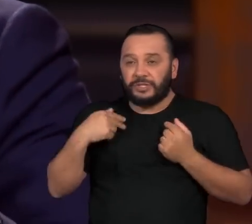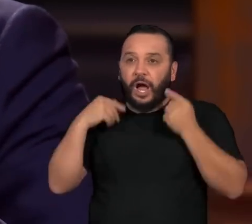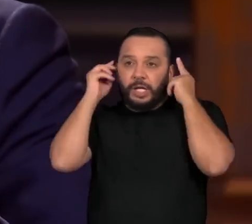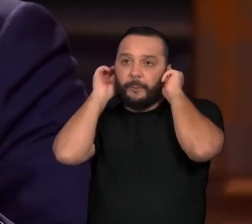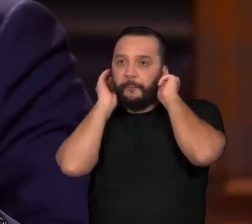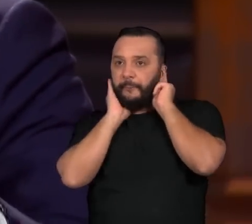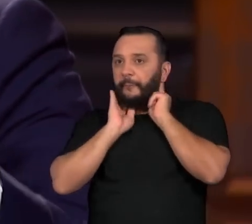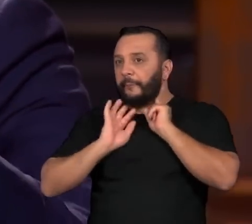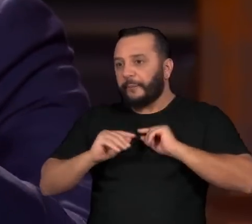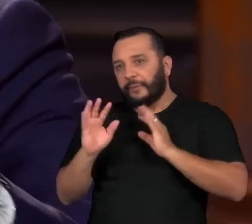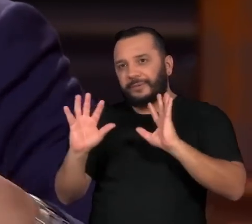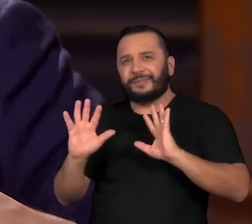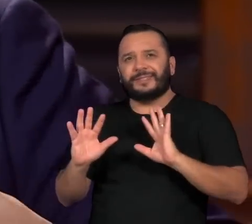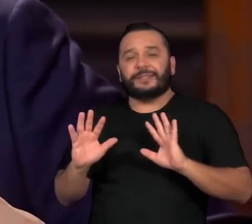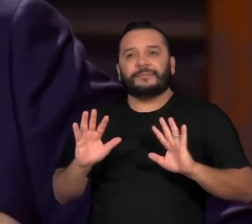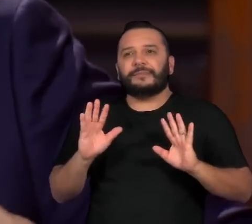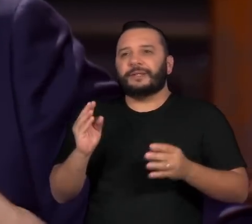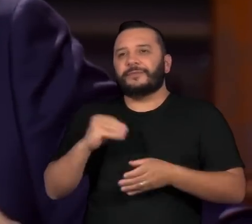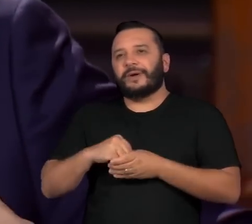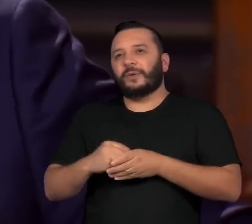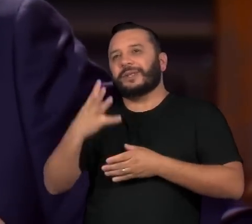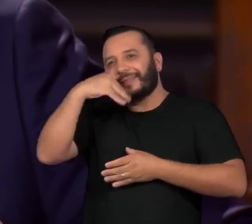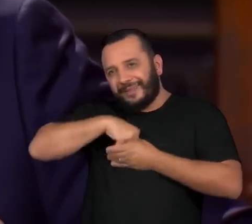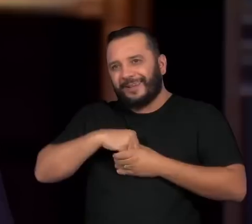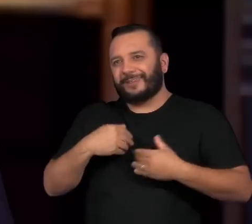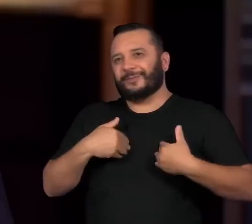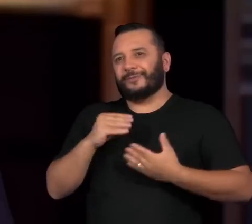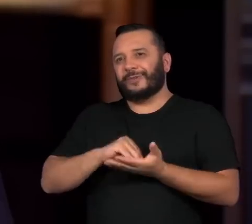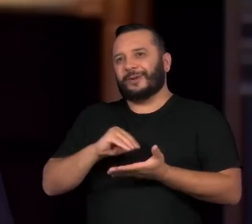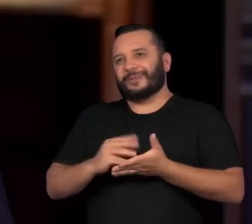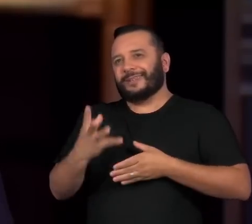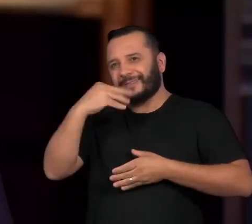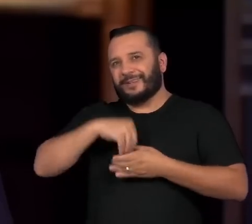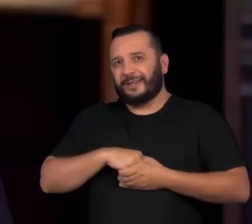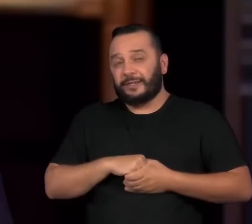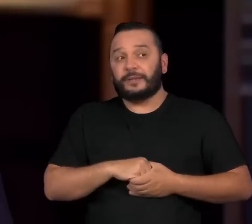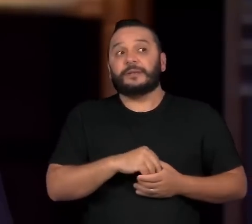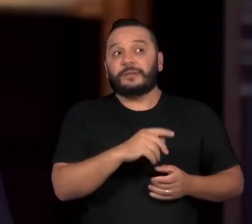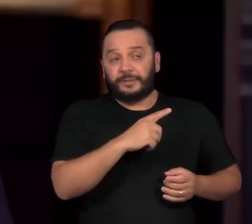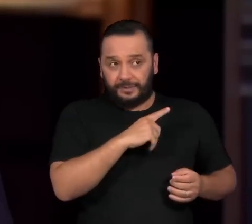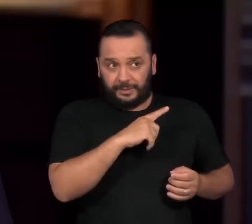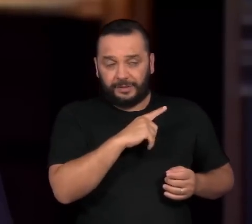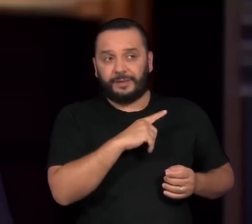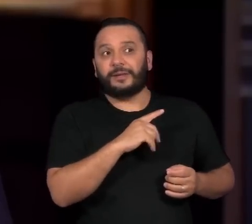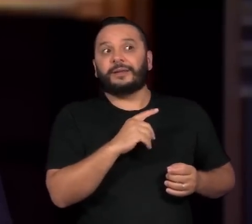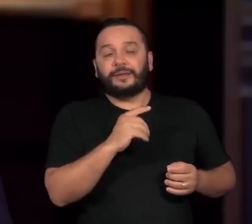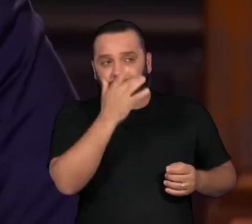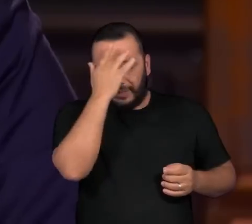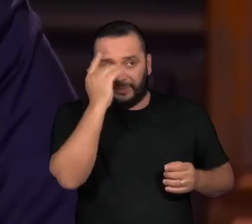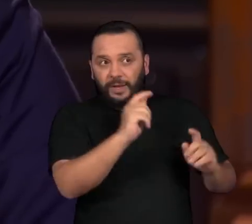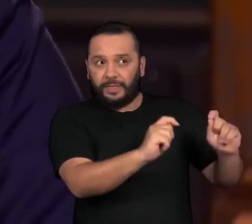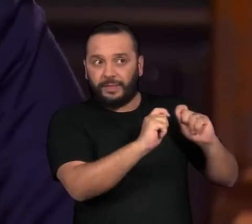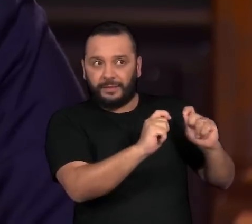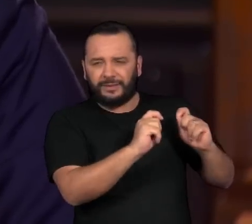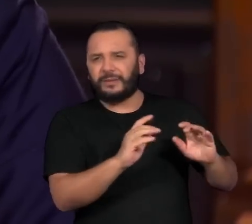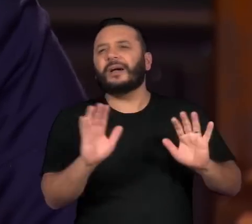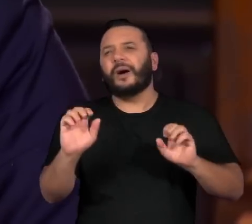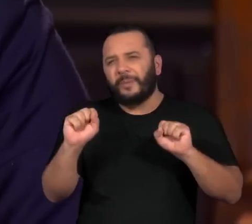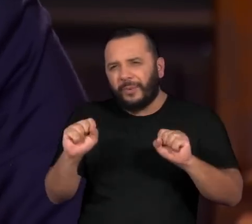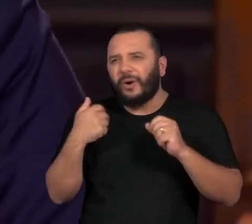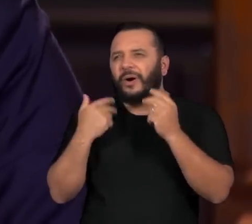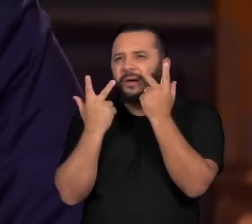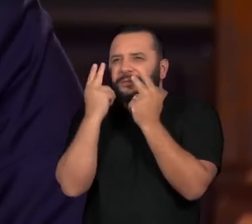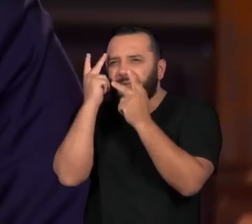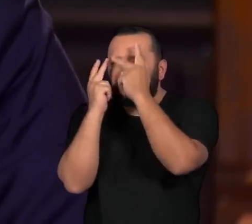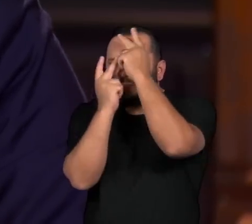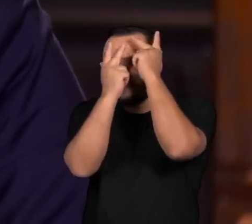Isso é uma tentação, hein, E padre? esquece Não é não? de consertar por dentro. Eu estou percebendo que é uma tentação forte que o pessoal está caindo aí. Eu não sou contra. Eu acho que a gente tem que